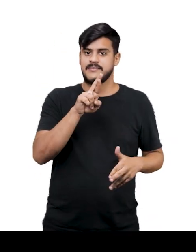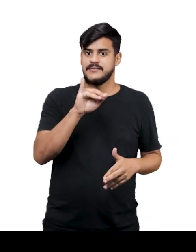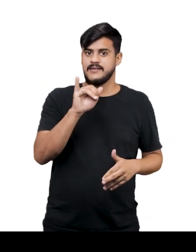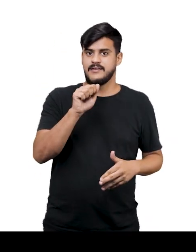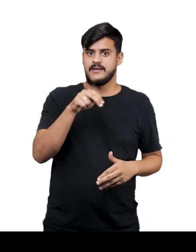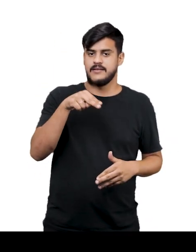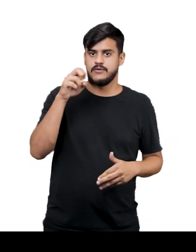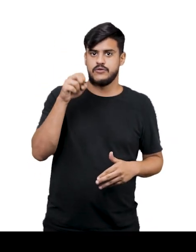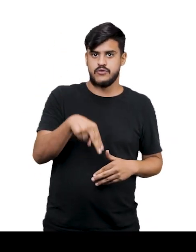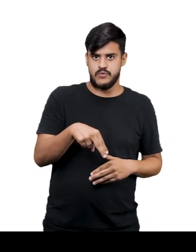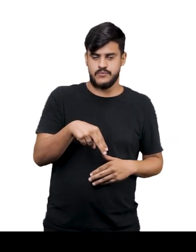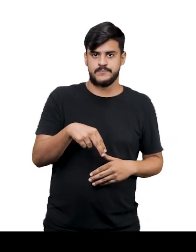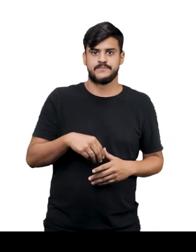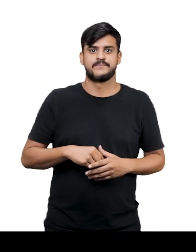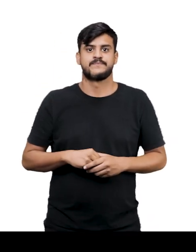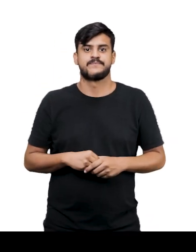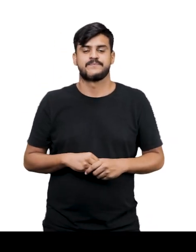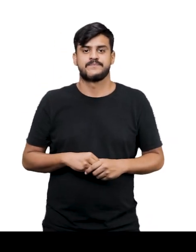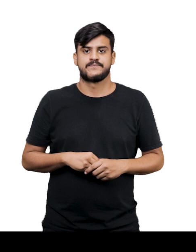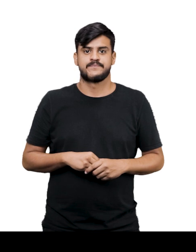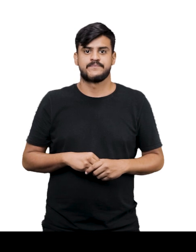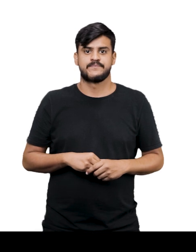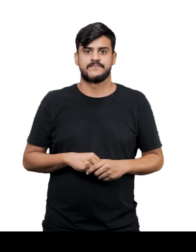e do Parque do Trianon.